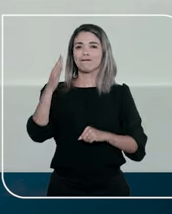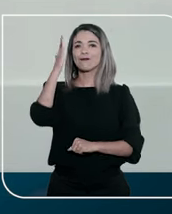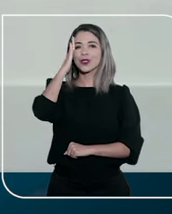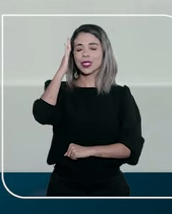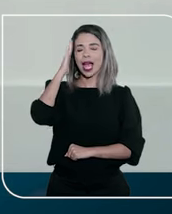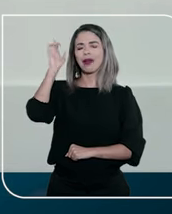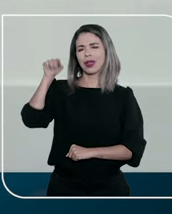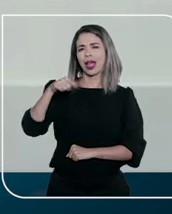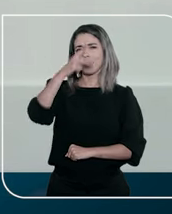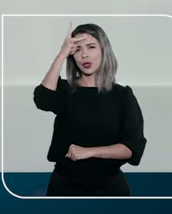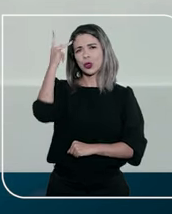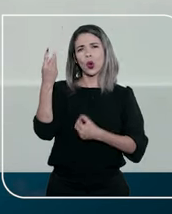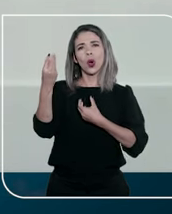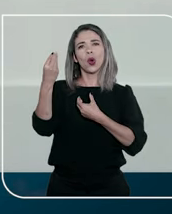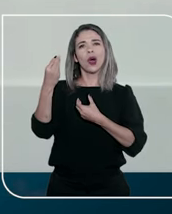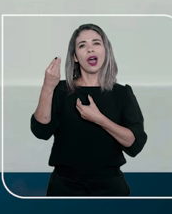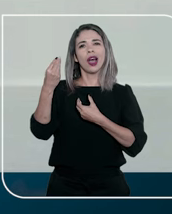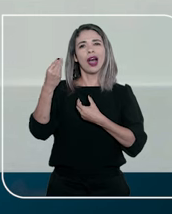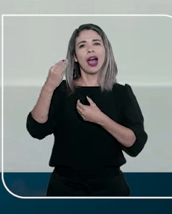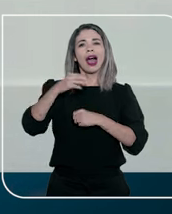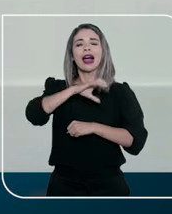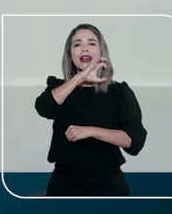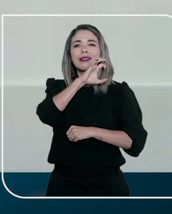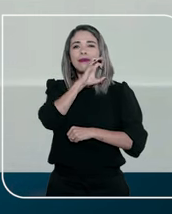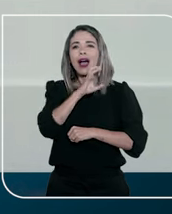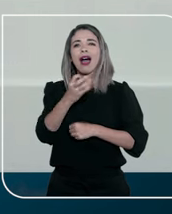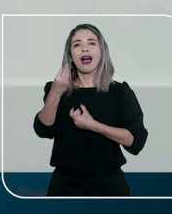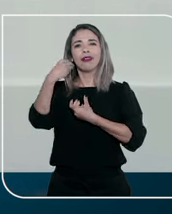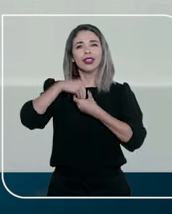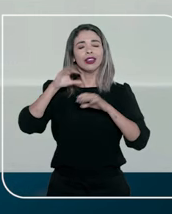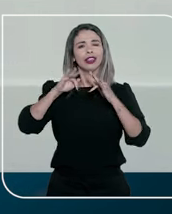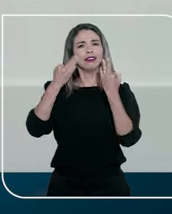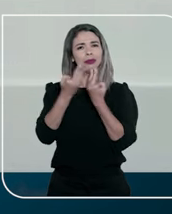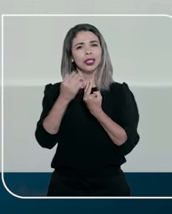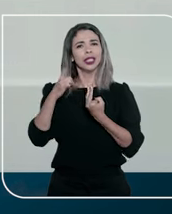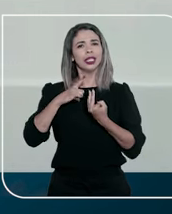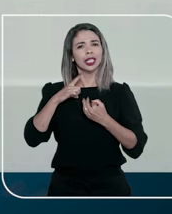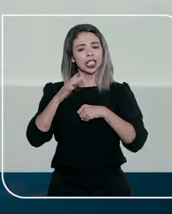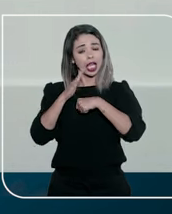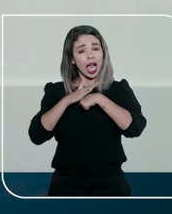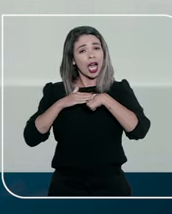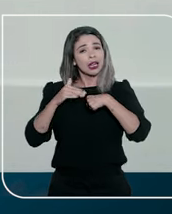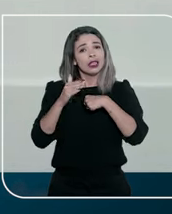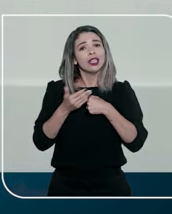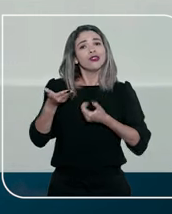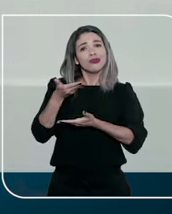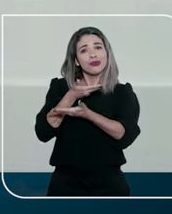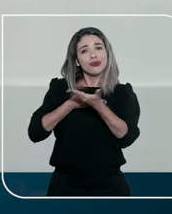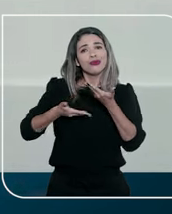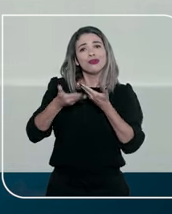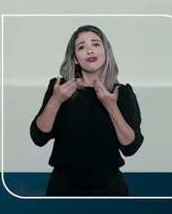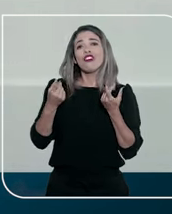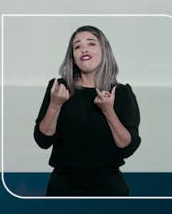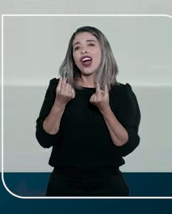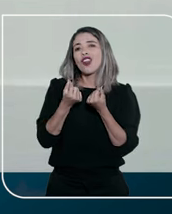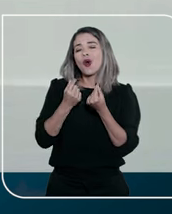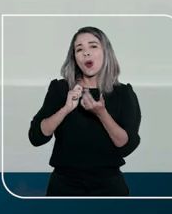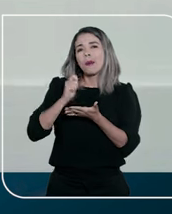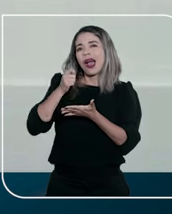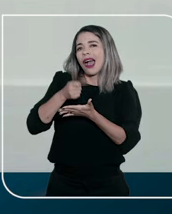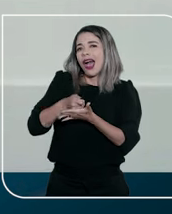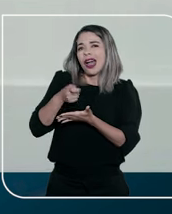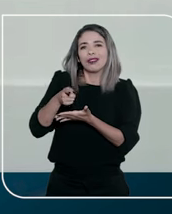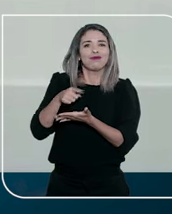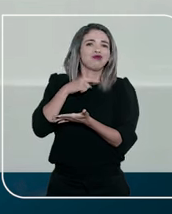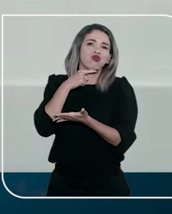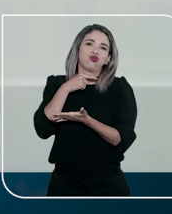algo sem valor, então sem valor definido. Então é essencial que os